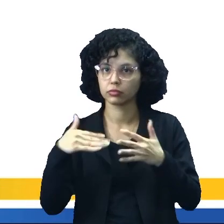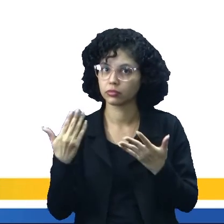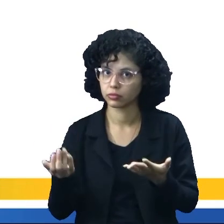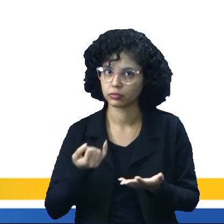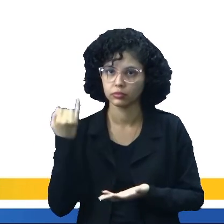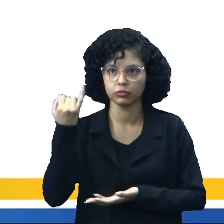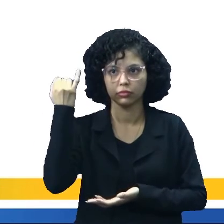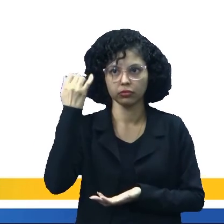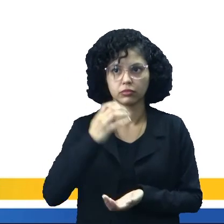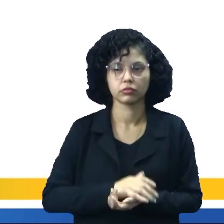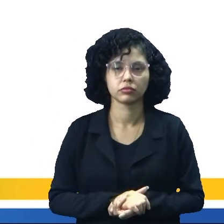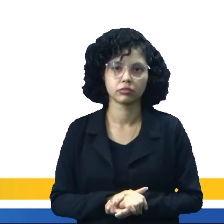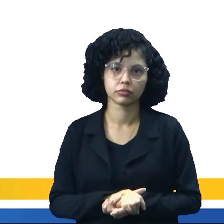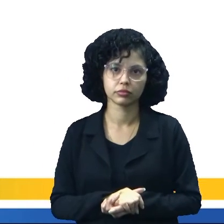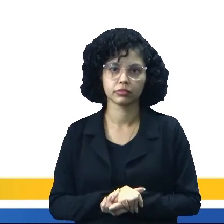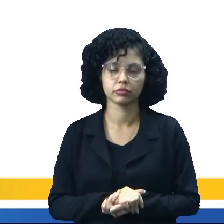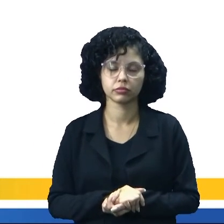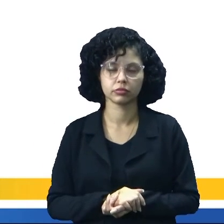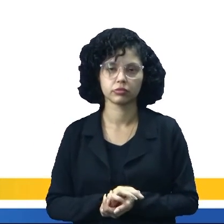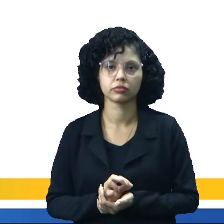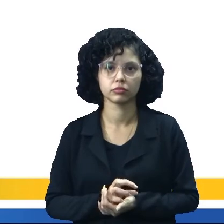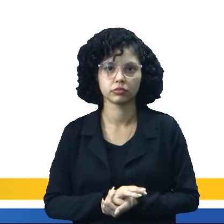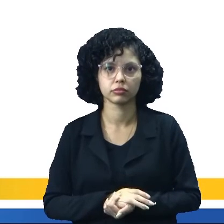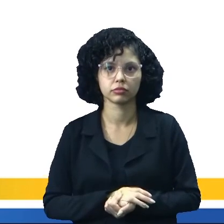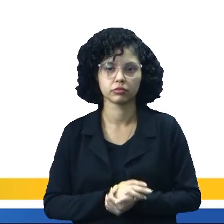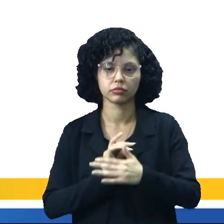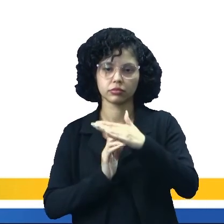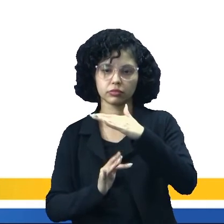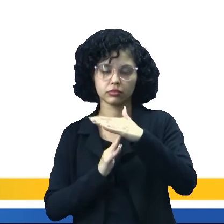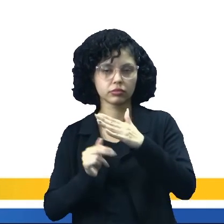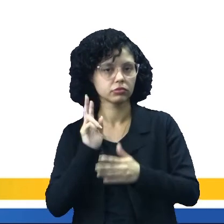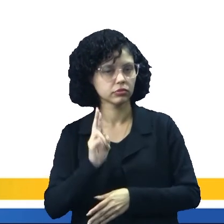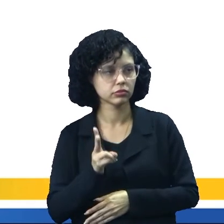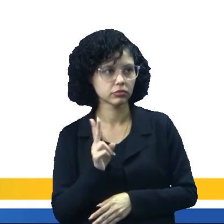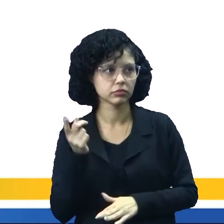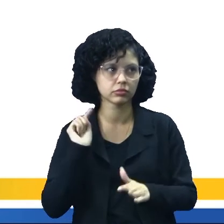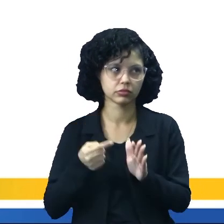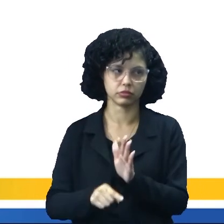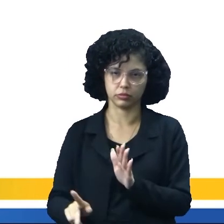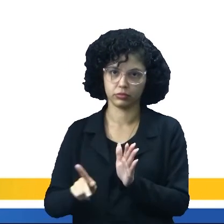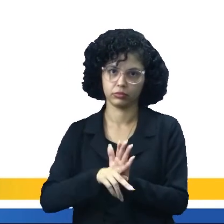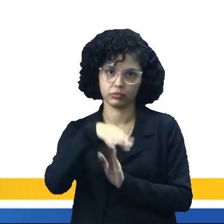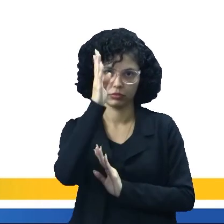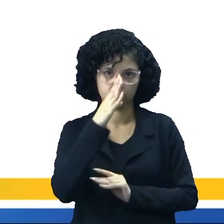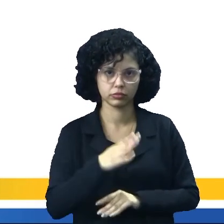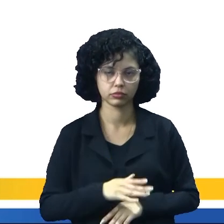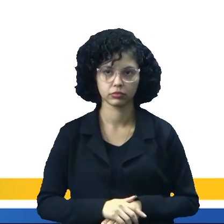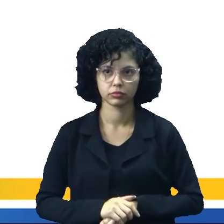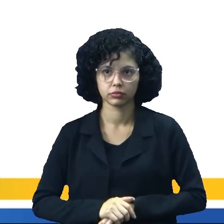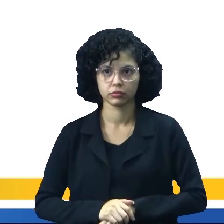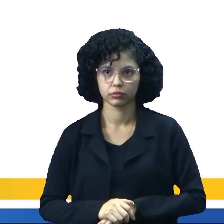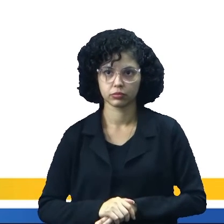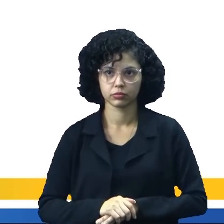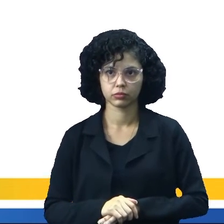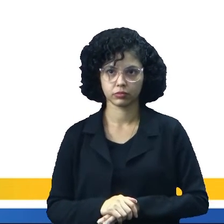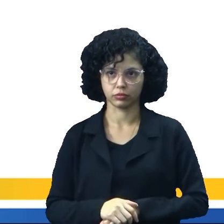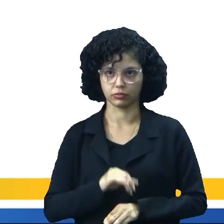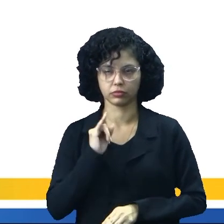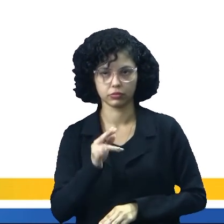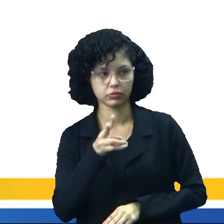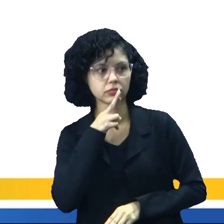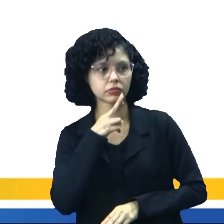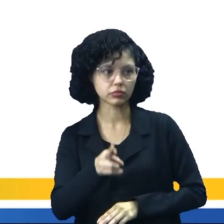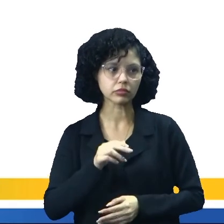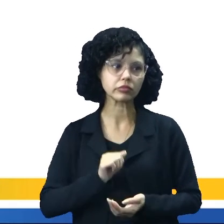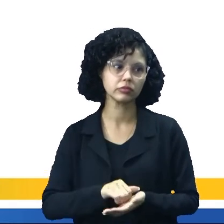principais motivações aí que levam as pessoas a estarem migrando, né, dentro aí do Brasil? Se você